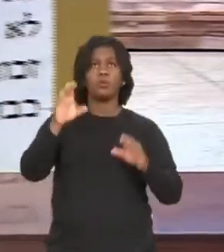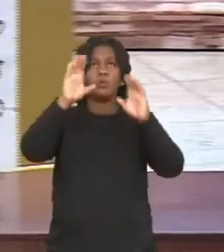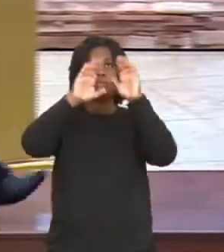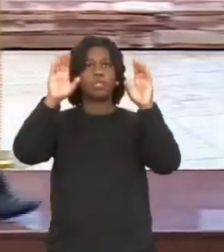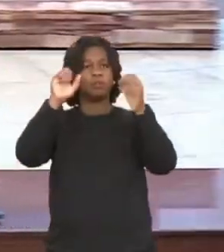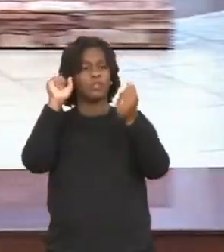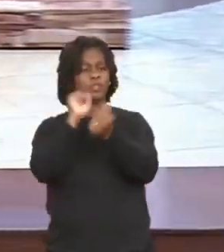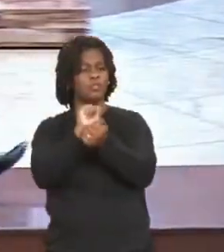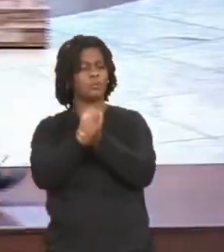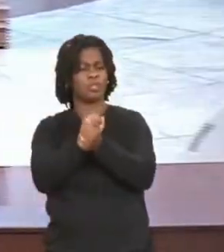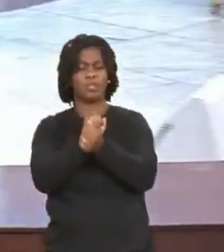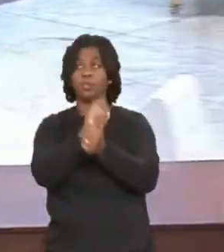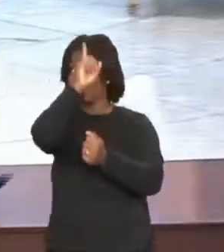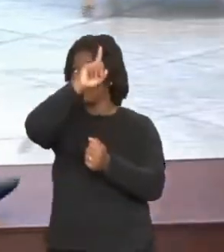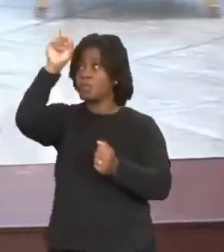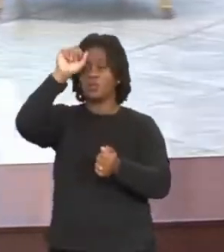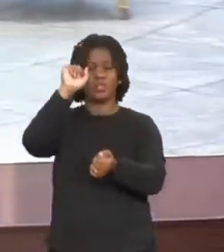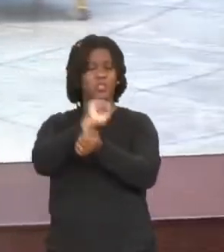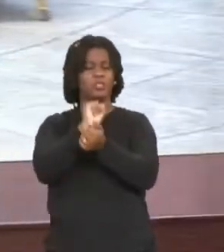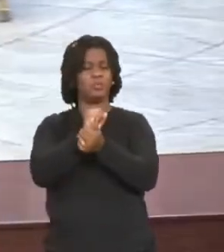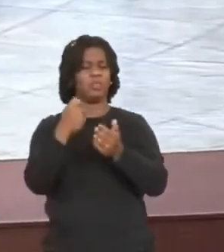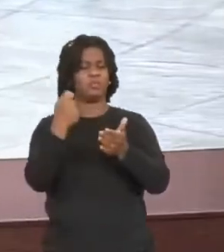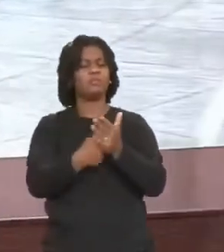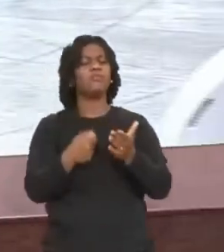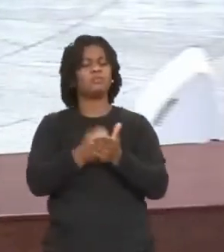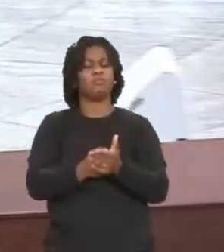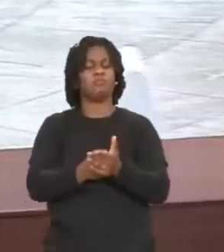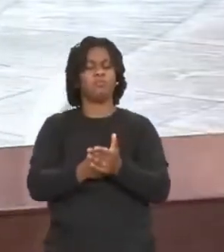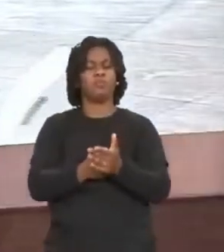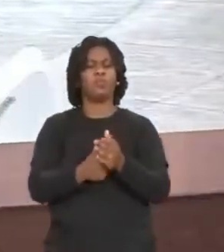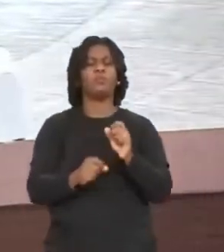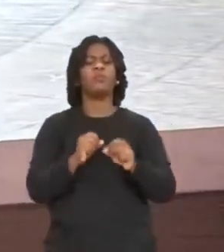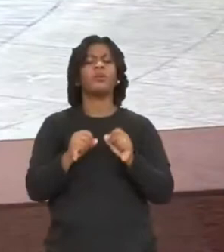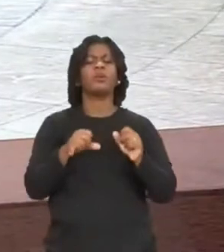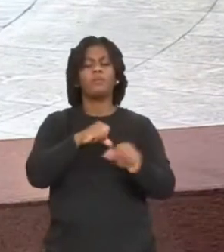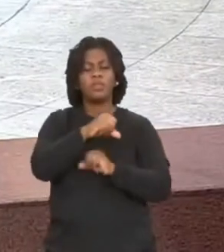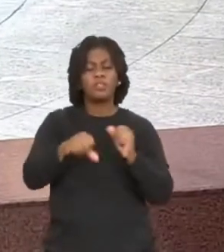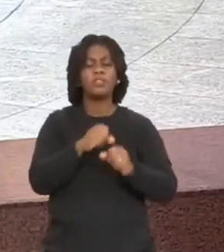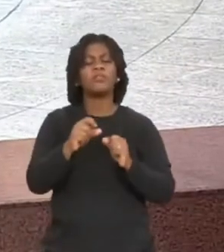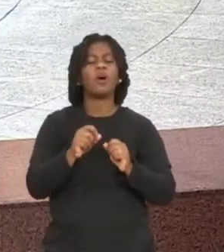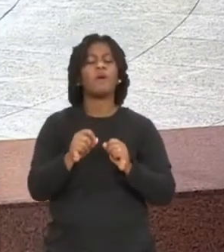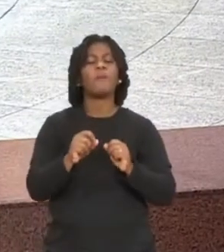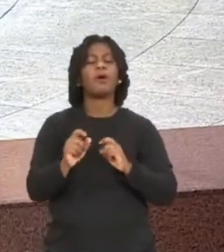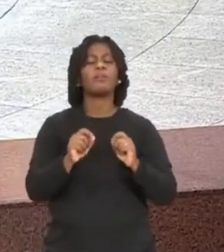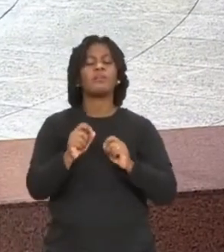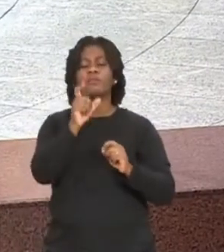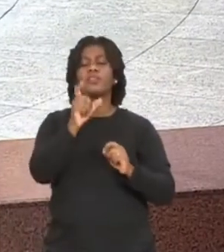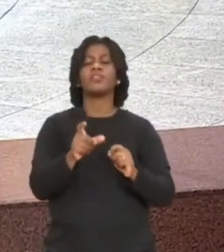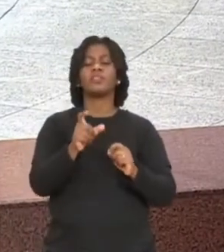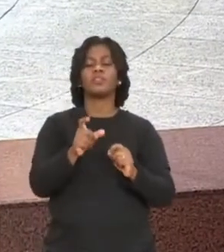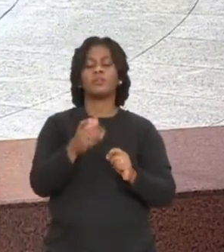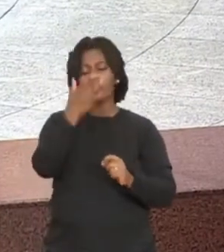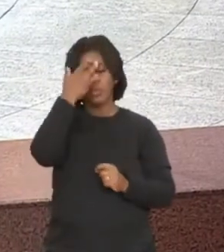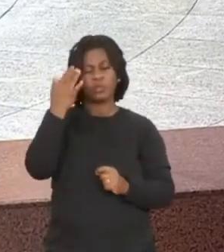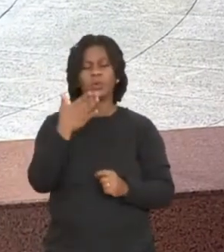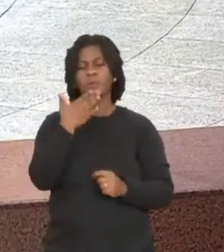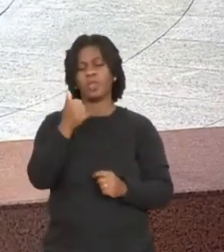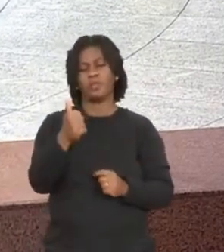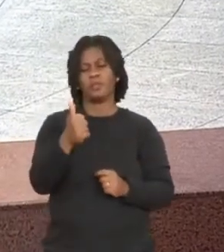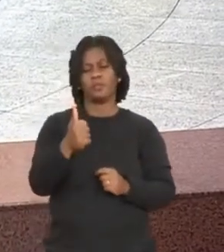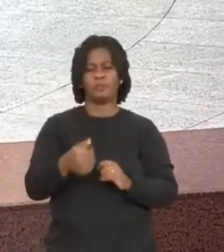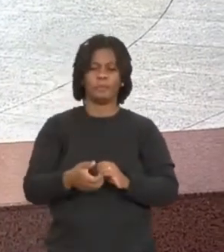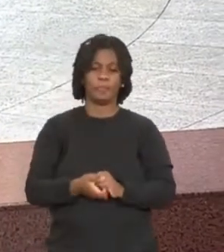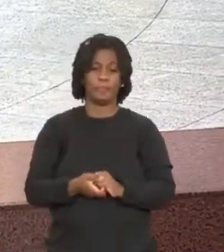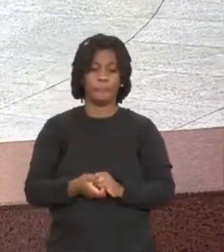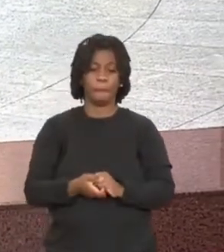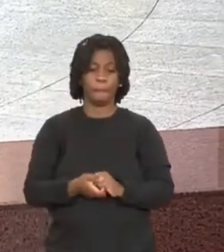luta. Deus está esperando essa luta para transformar você em quem você tem que ser. De repente você é